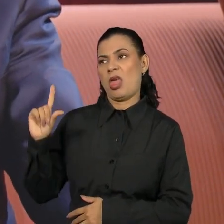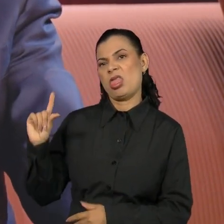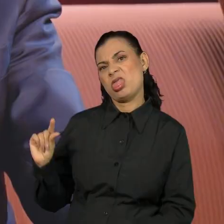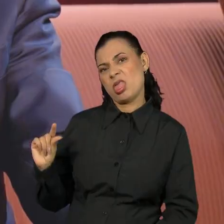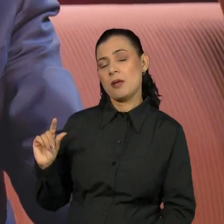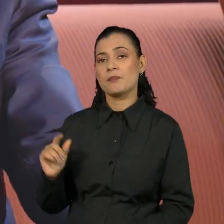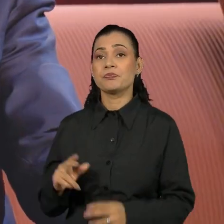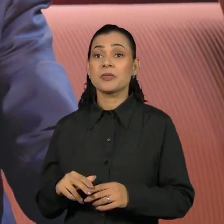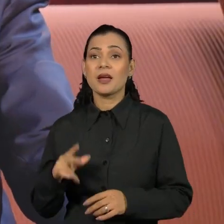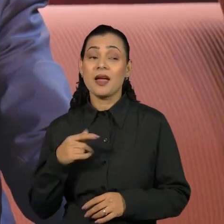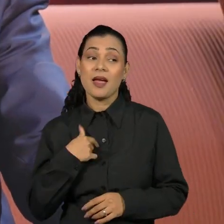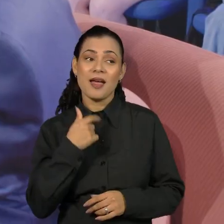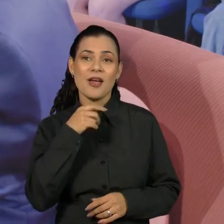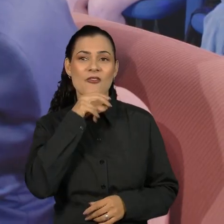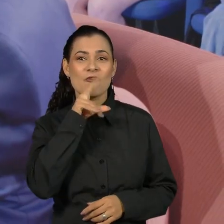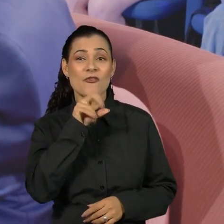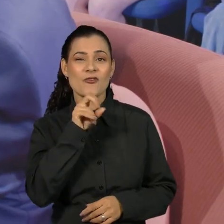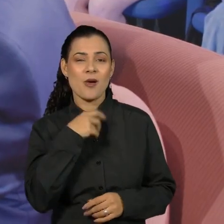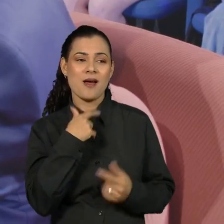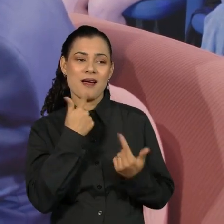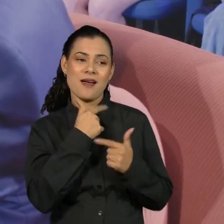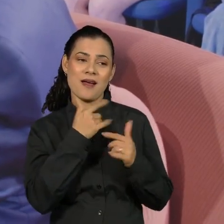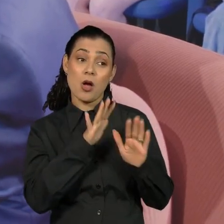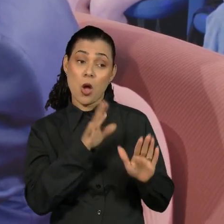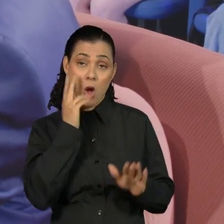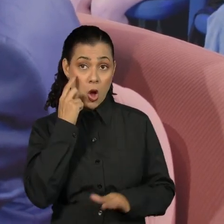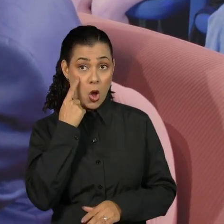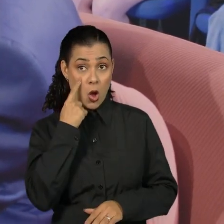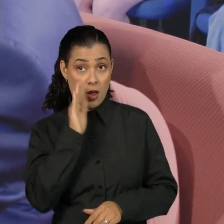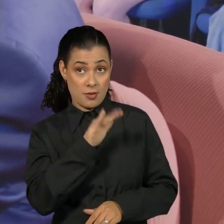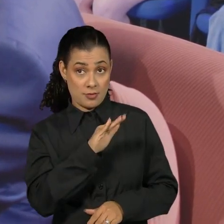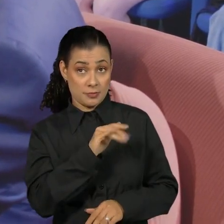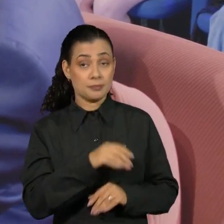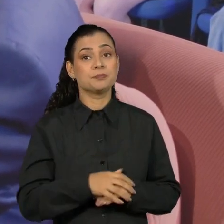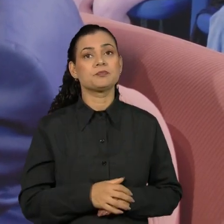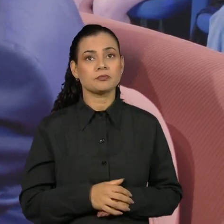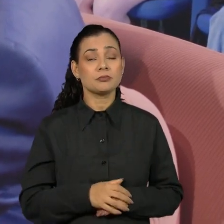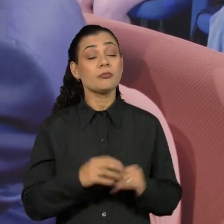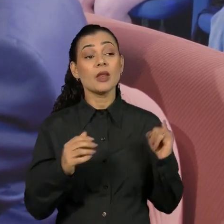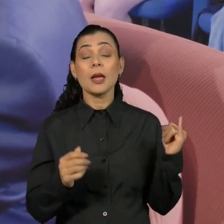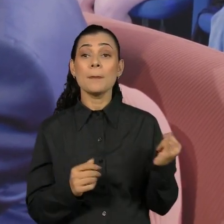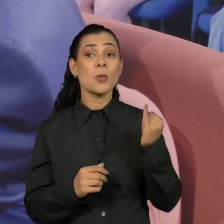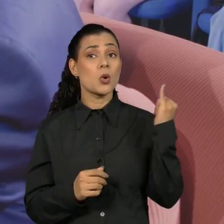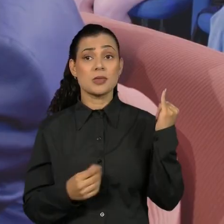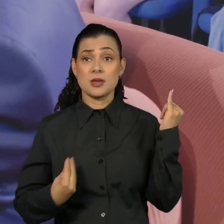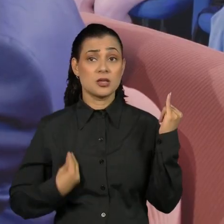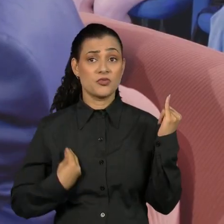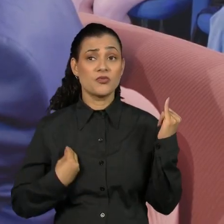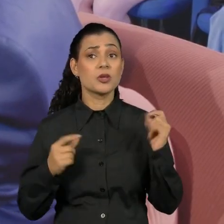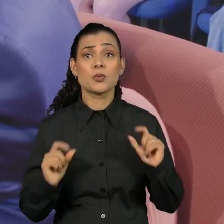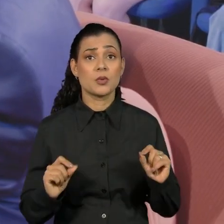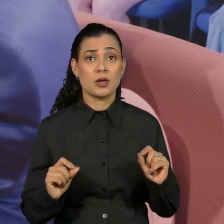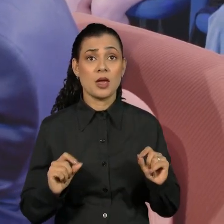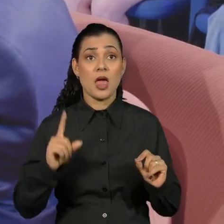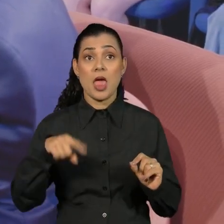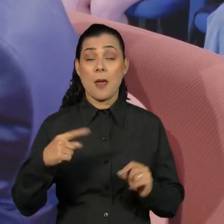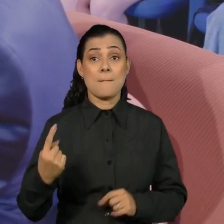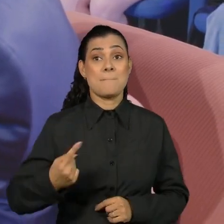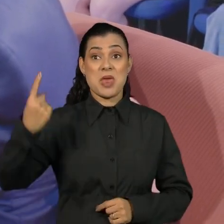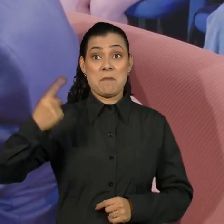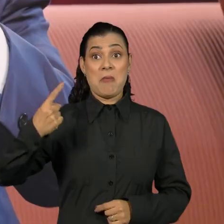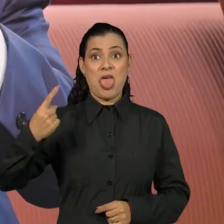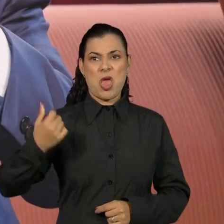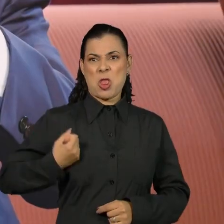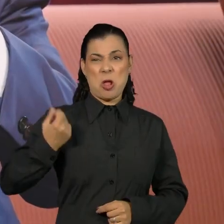o papai deu risada e falou para ele: olha, Tomás, guarda o seguinte, o importante na vida não é ser o